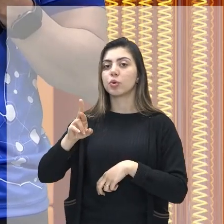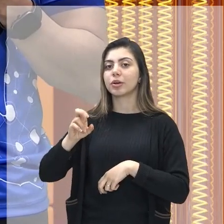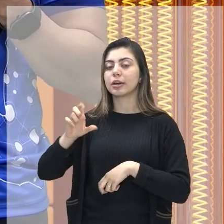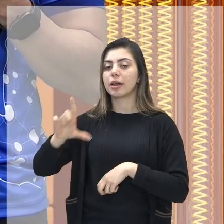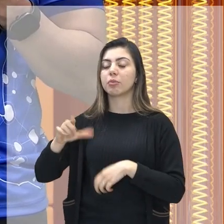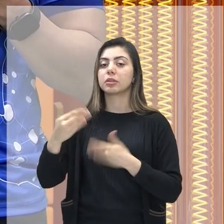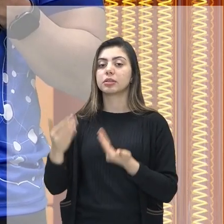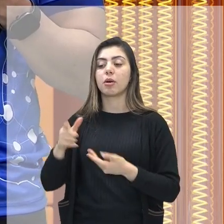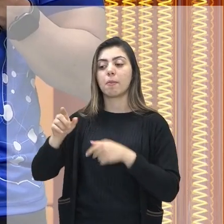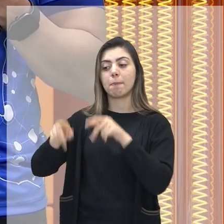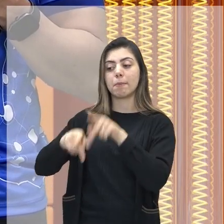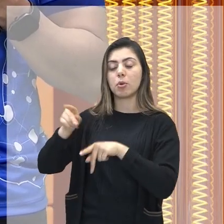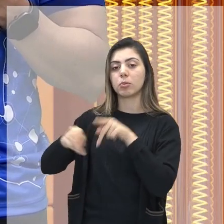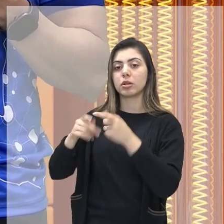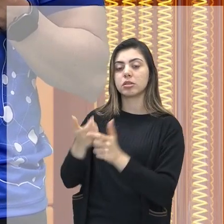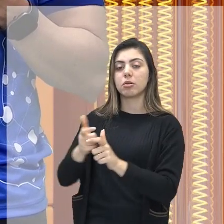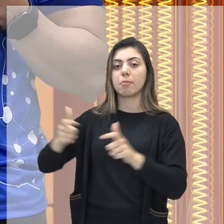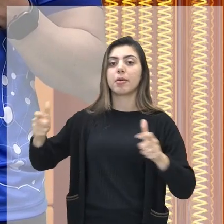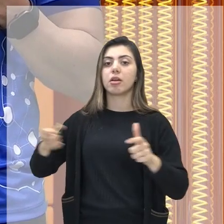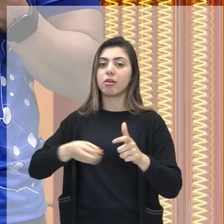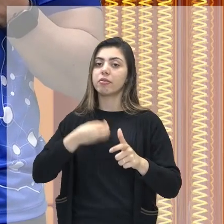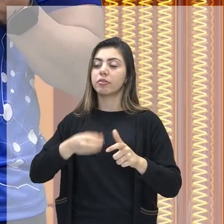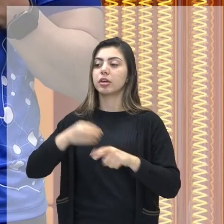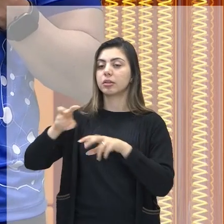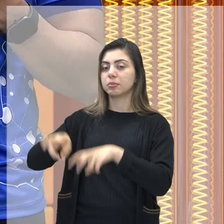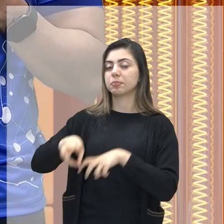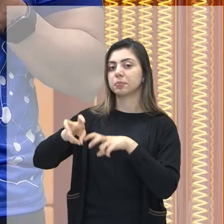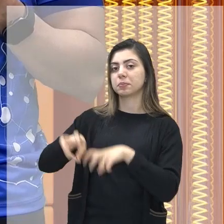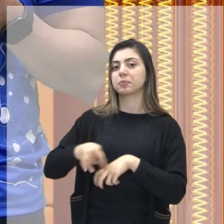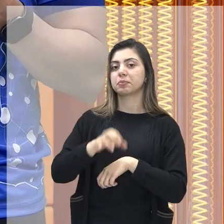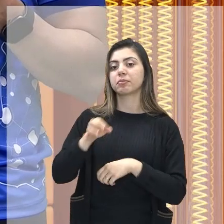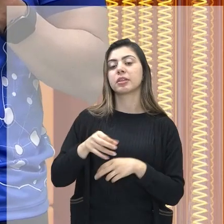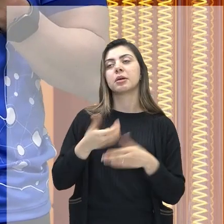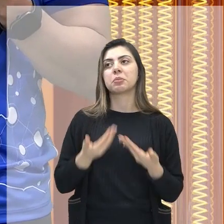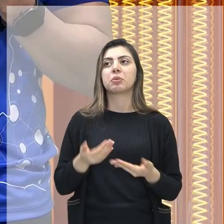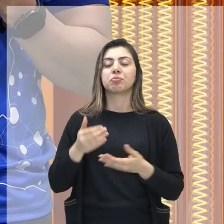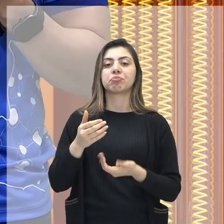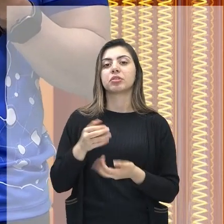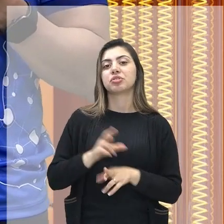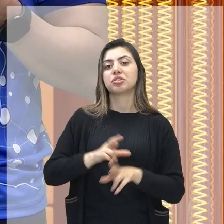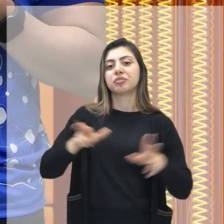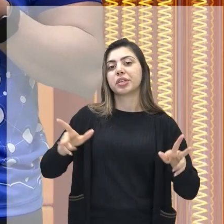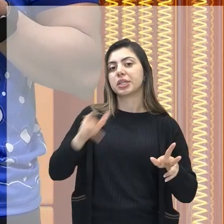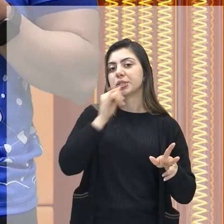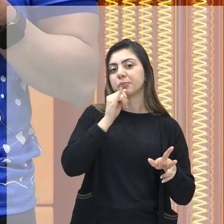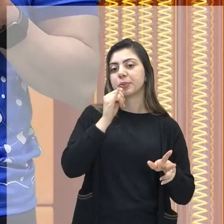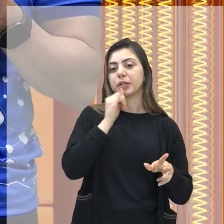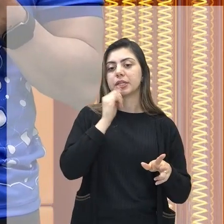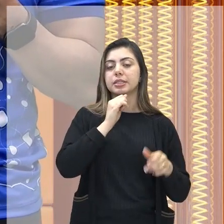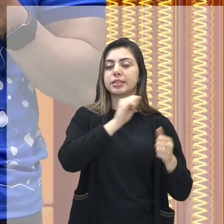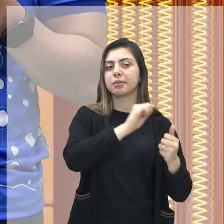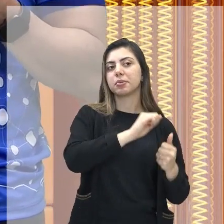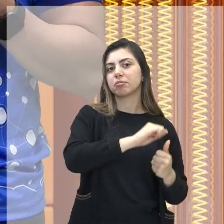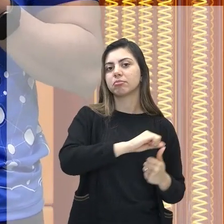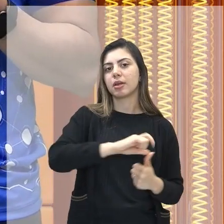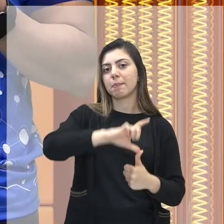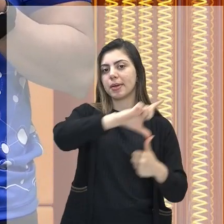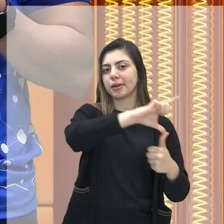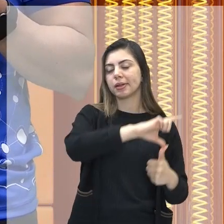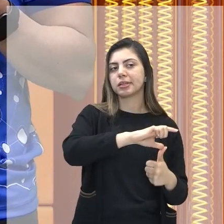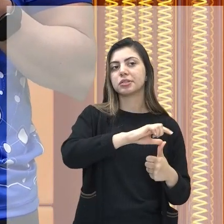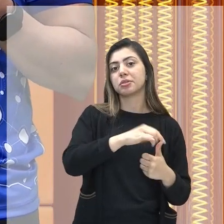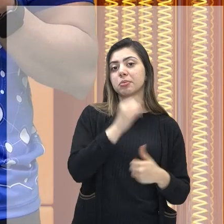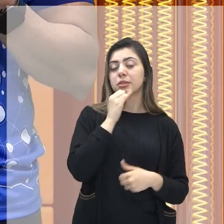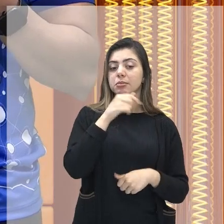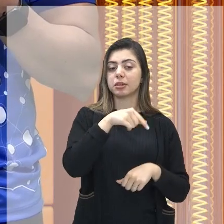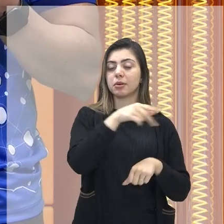metade da população vivendo em áreas rurais, diferente, por exemplo, de regiões como a América Latina, de países como o